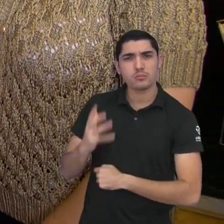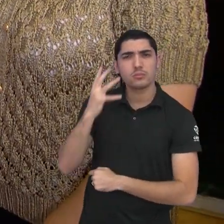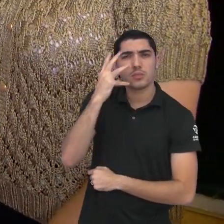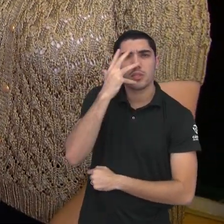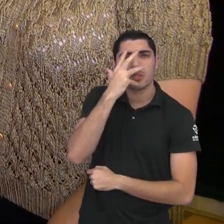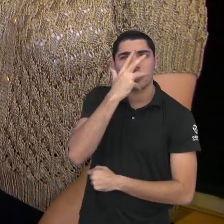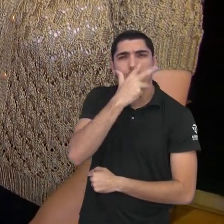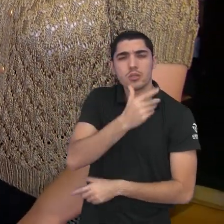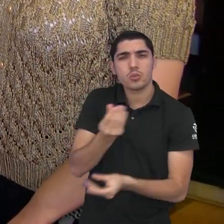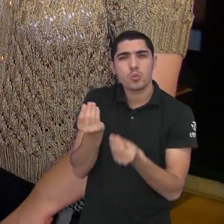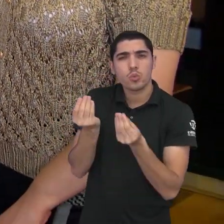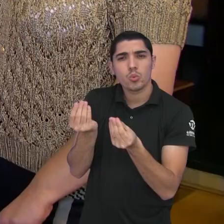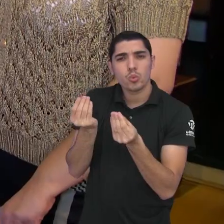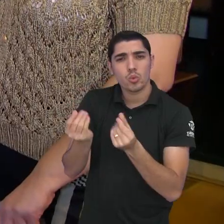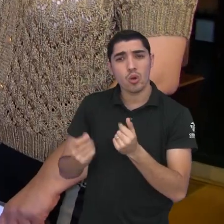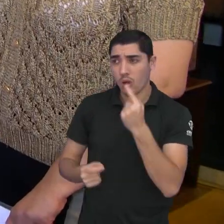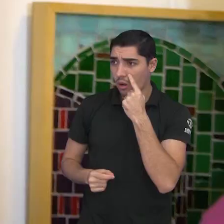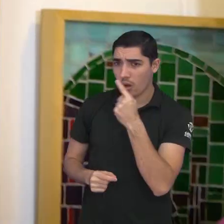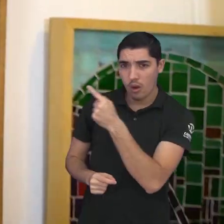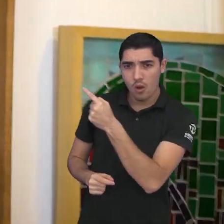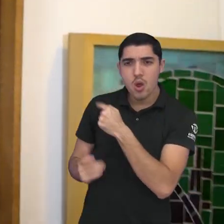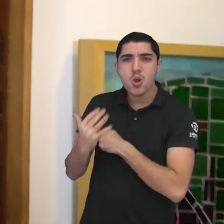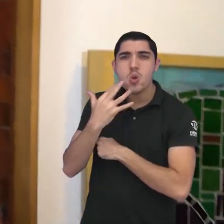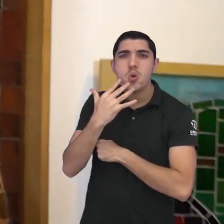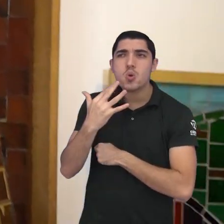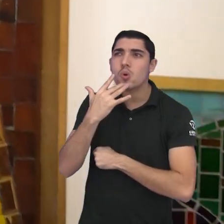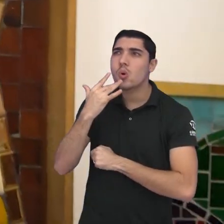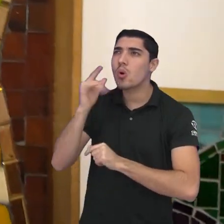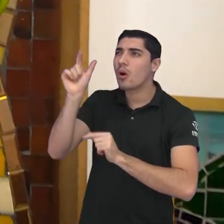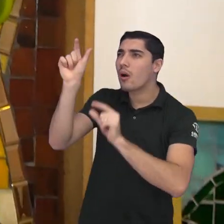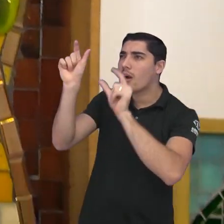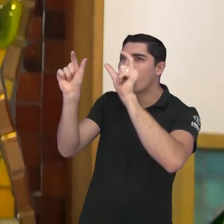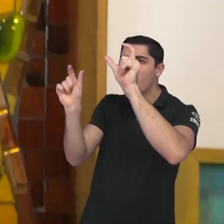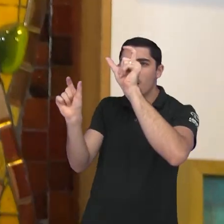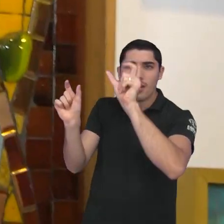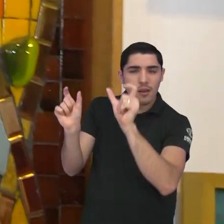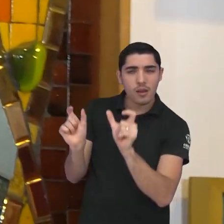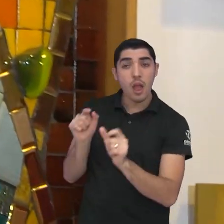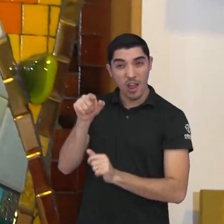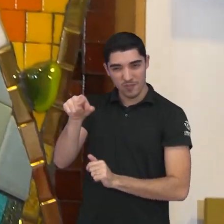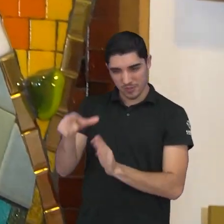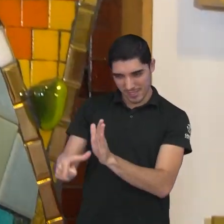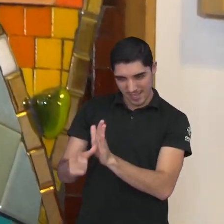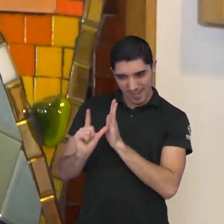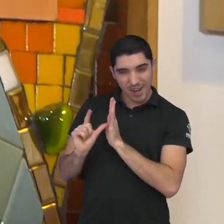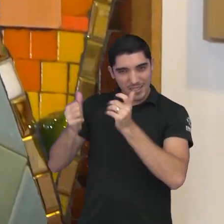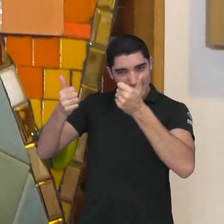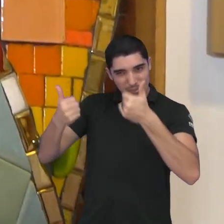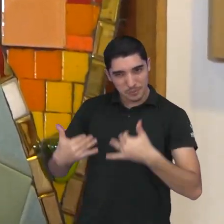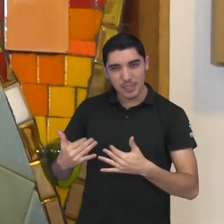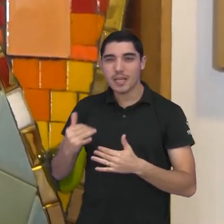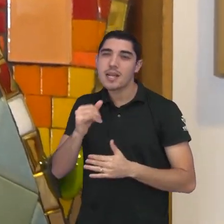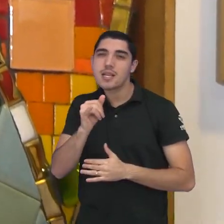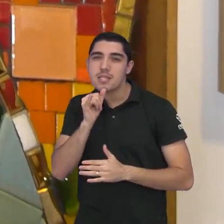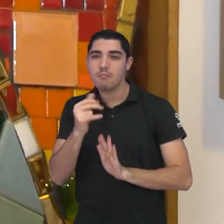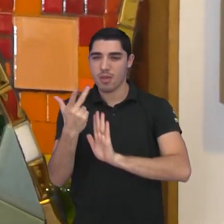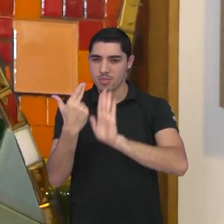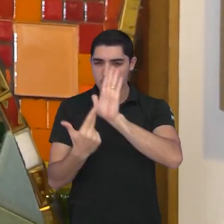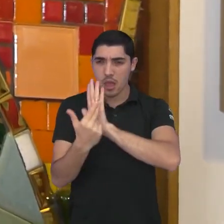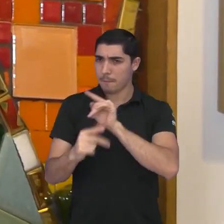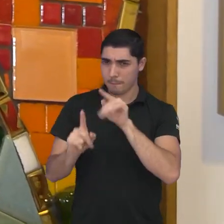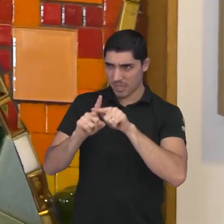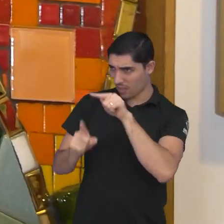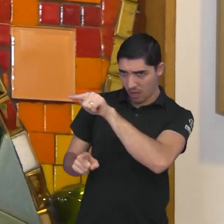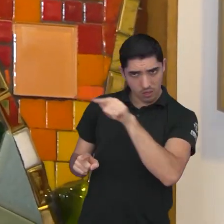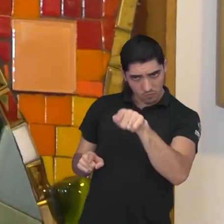esse daqui é a coisa mais linda. Isso, tem um degradê. O que você falou lá no primeiro bloco sobre desenhar,